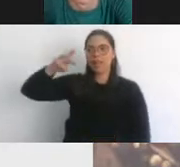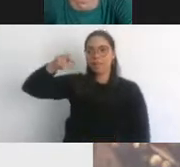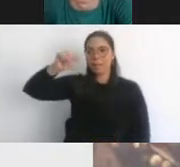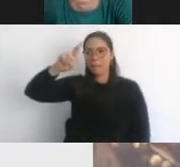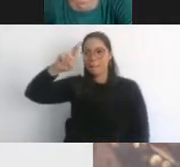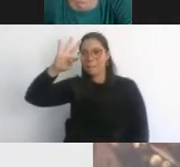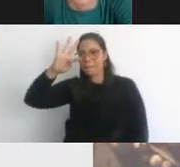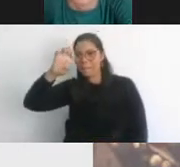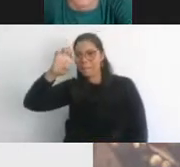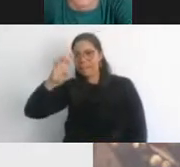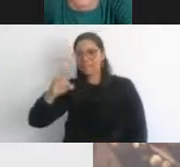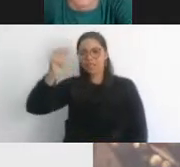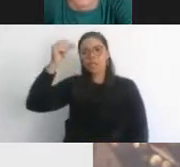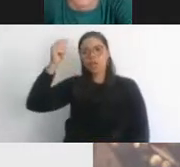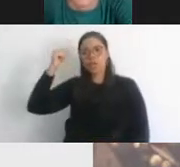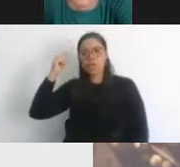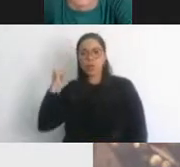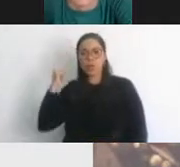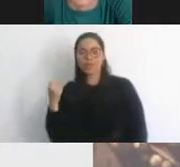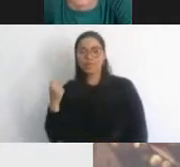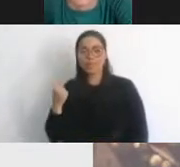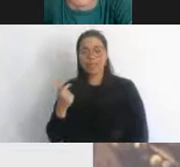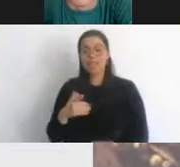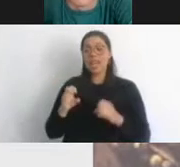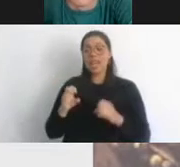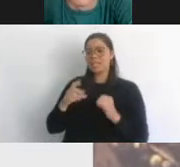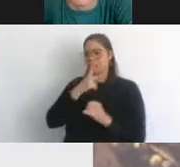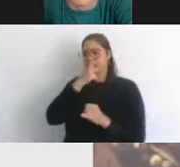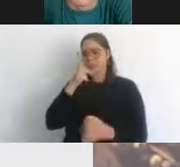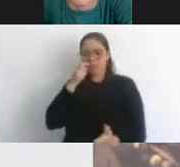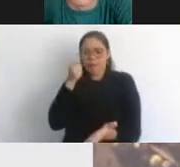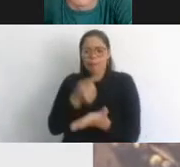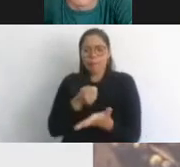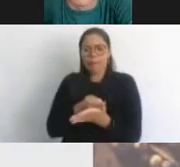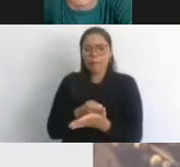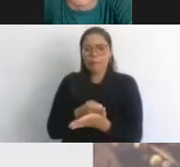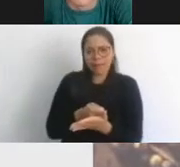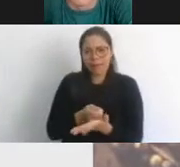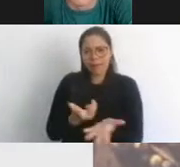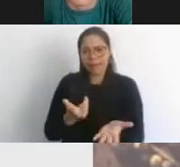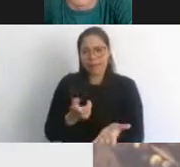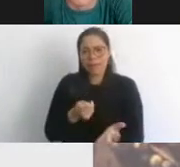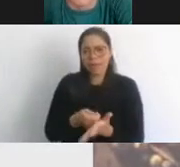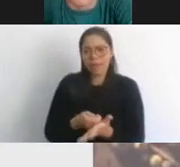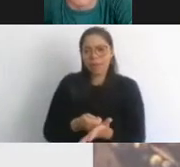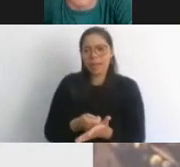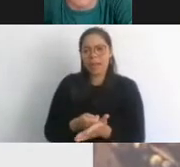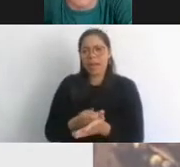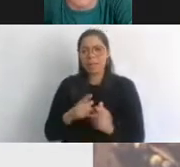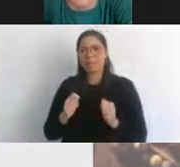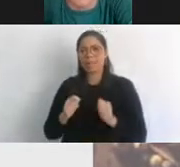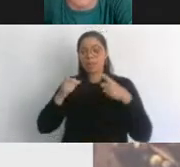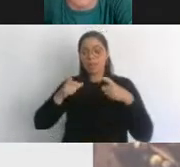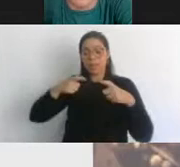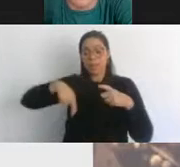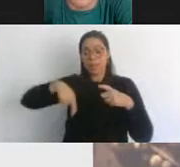né ver se o Jeff Beijos também iria comprar uma passagem direto para o porto de